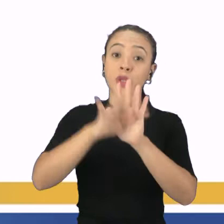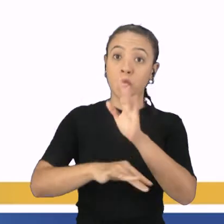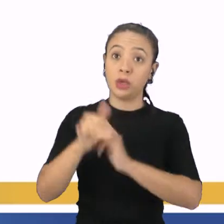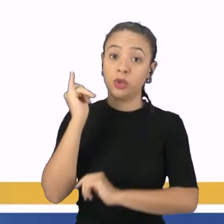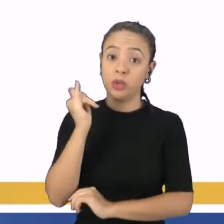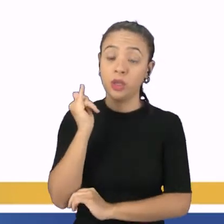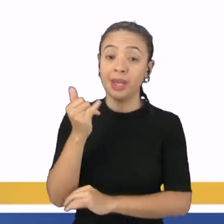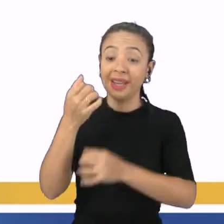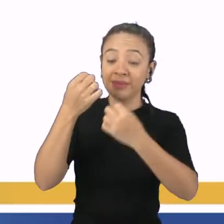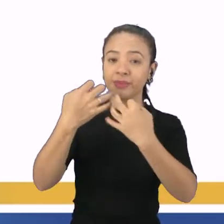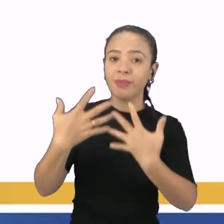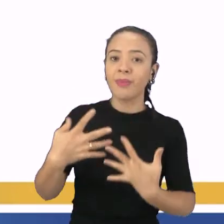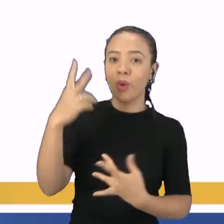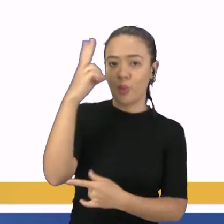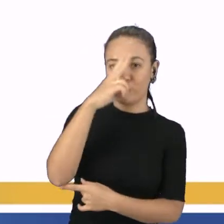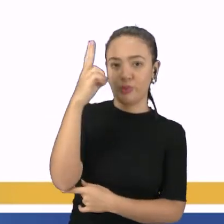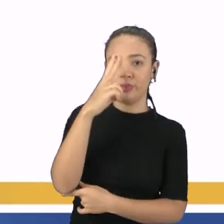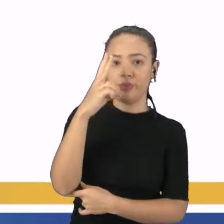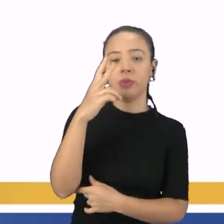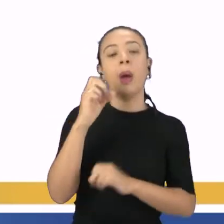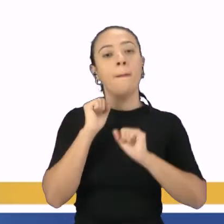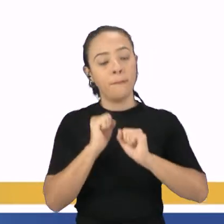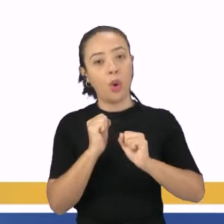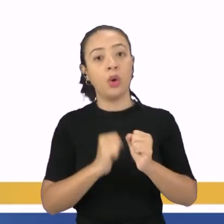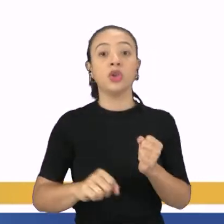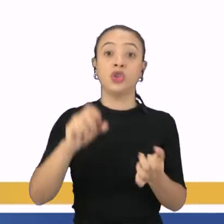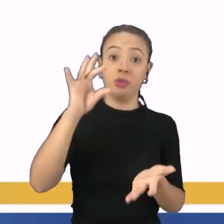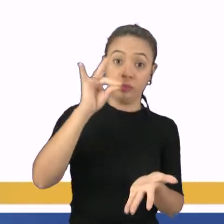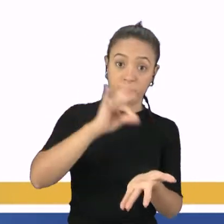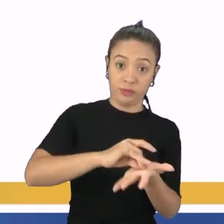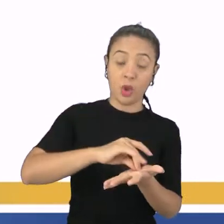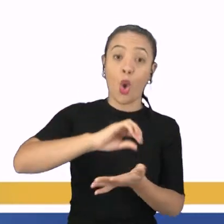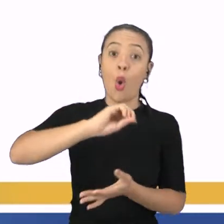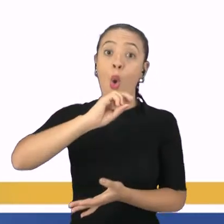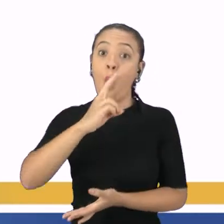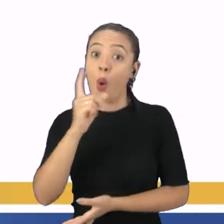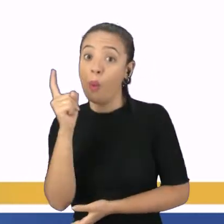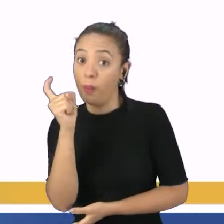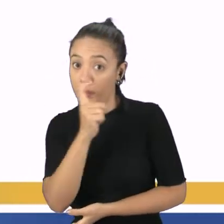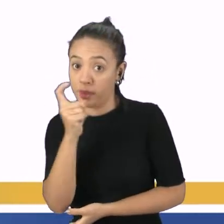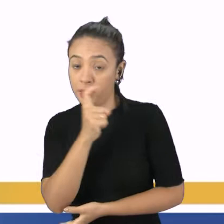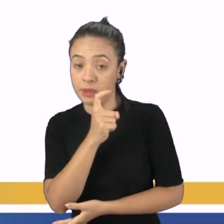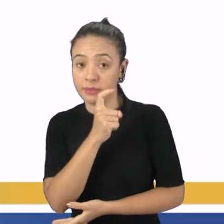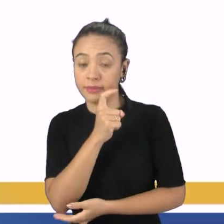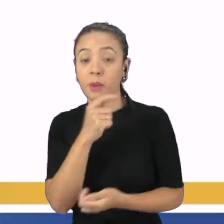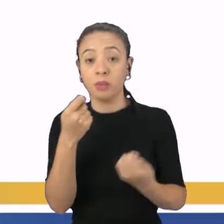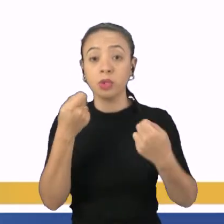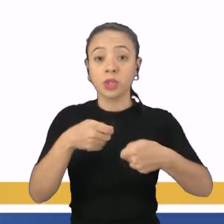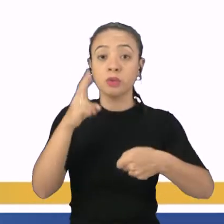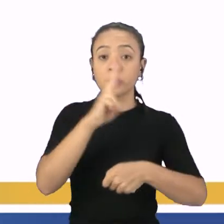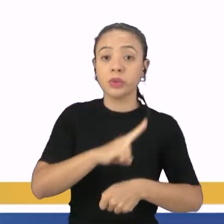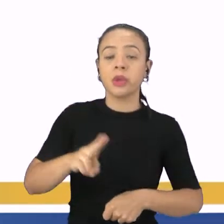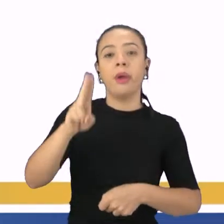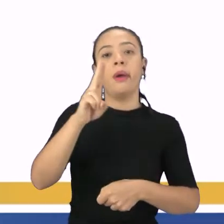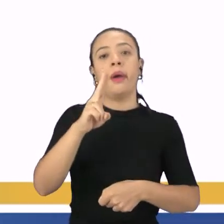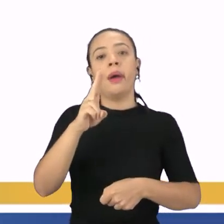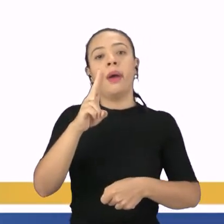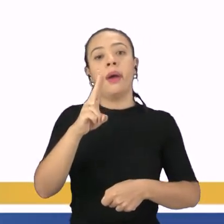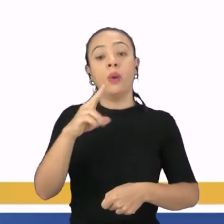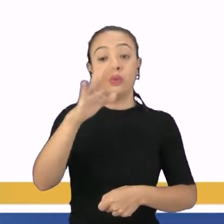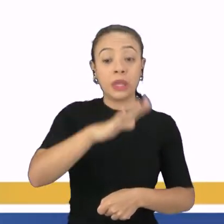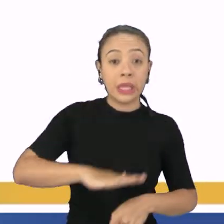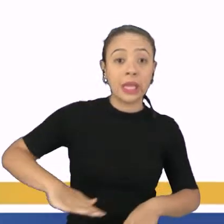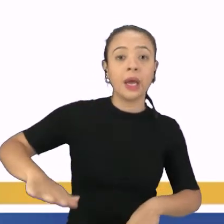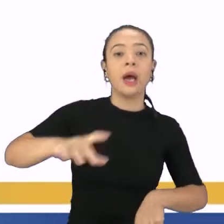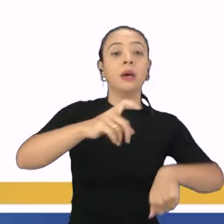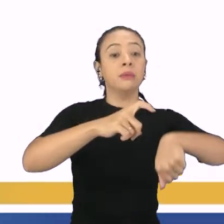contar uma história, seja ela verdadeira ou não. Você pode utilizar elementos como tempo, espaço